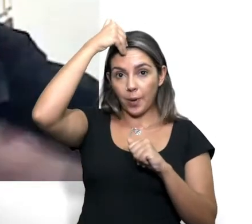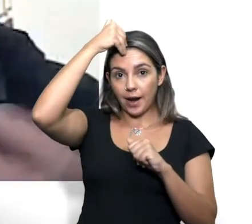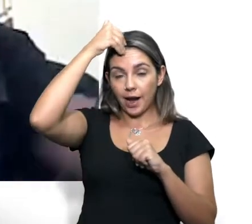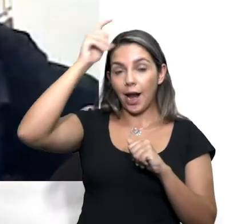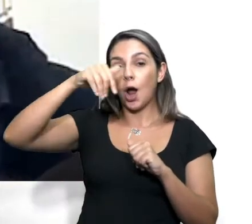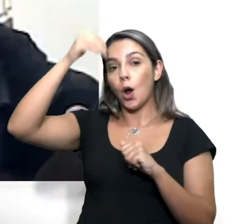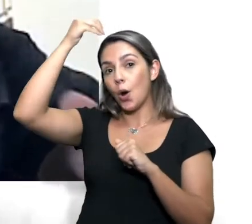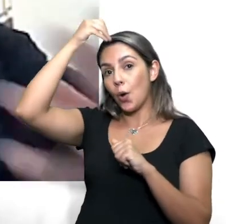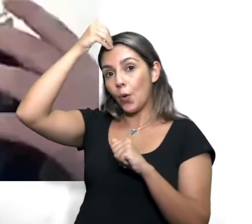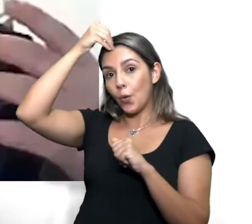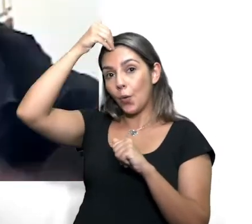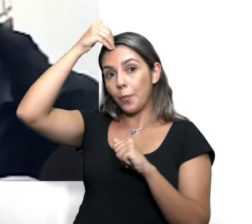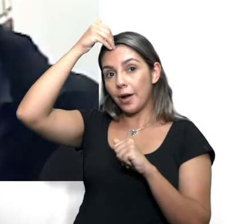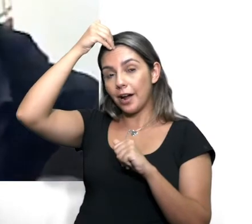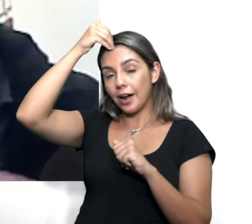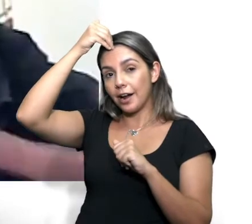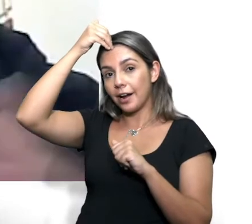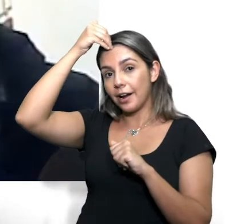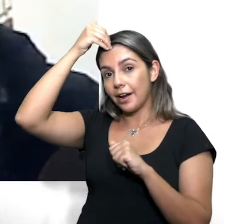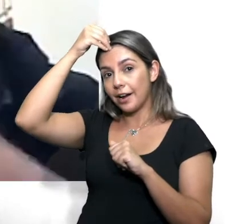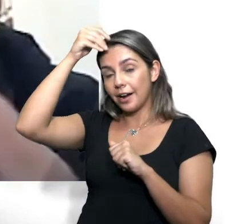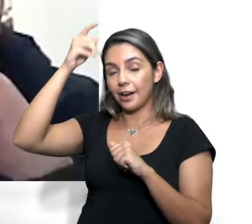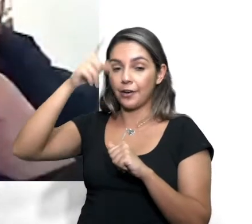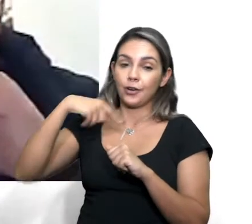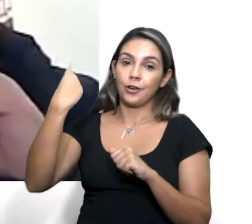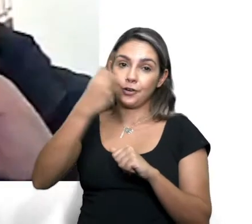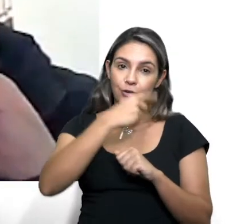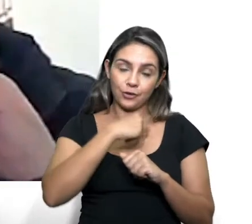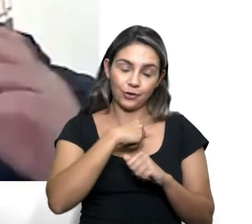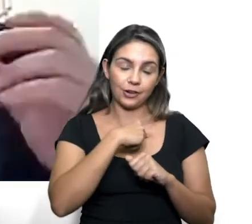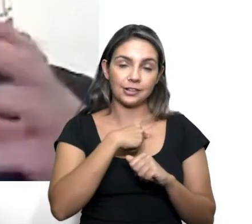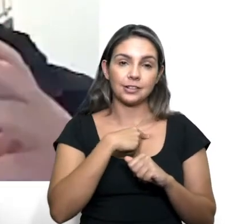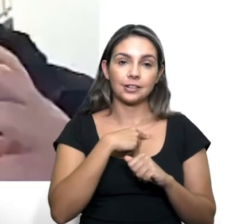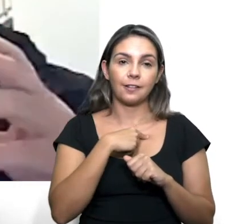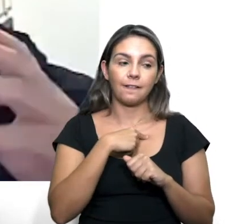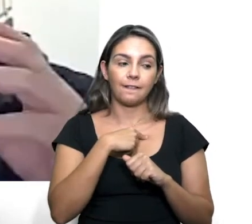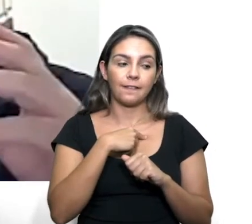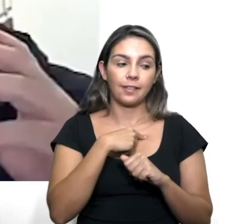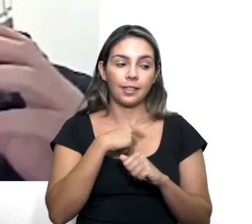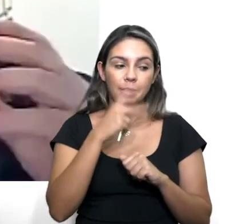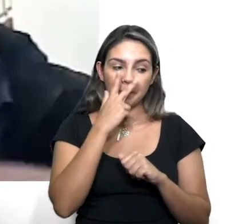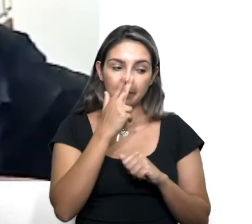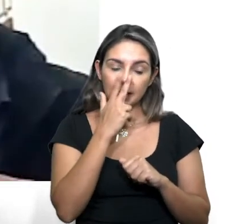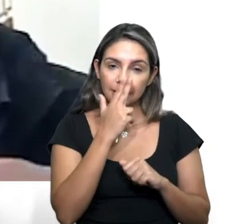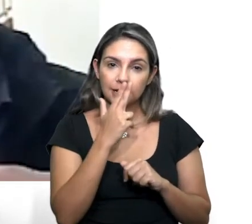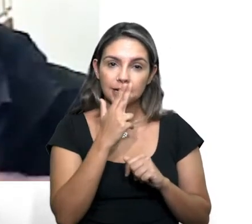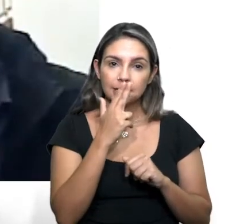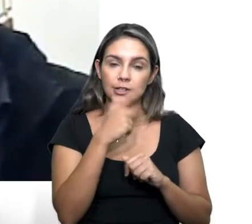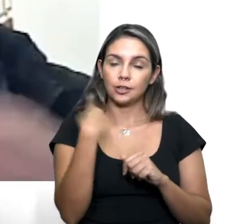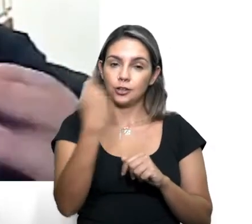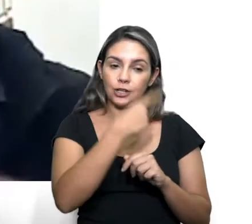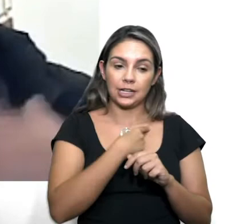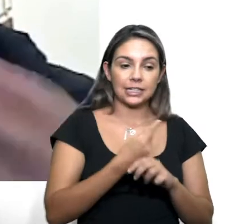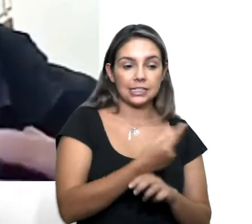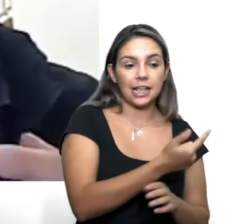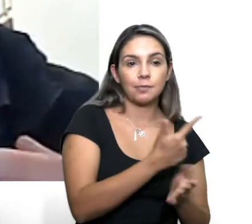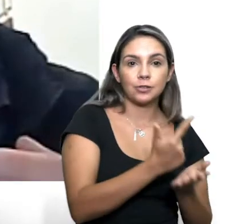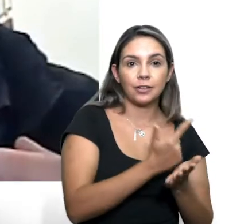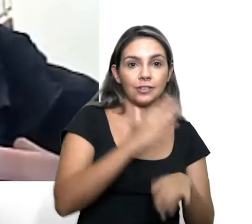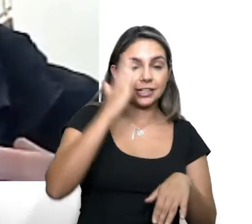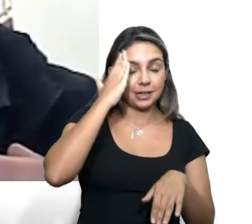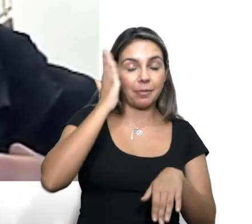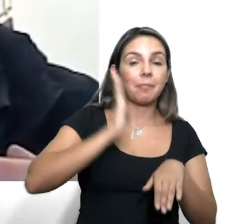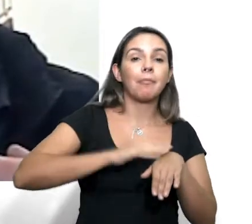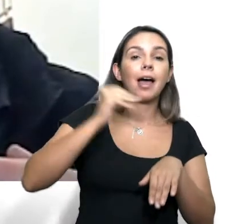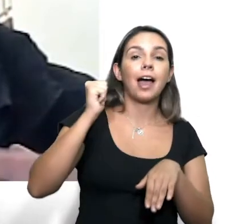da culpa, do que o Dostoiévski. Mas de repente lemos o Crime e Castigo e parece que saímos daquele livro a saber muito